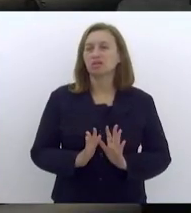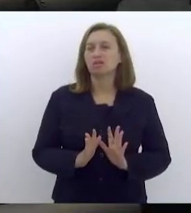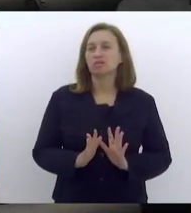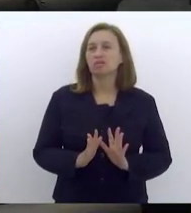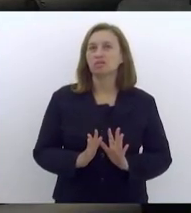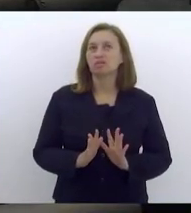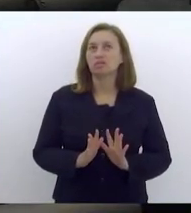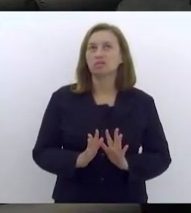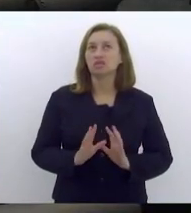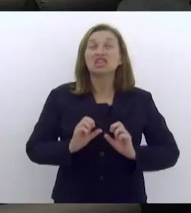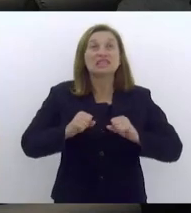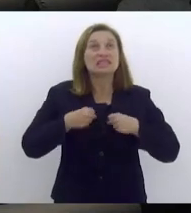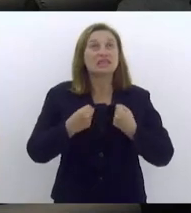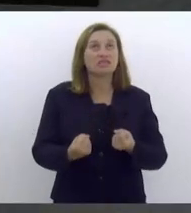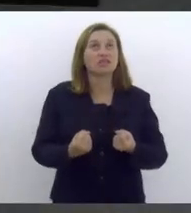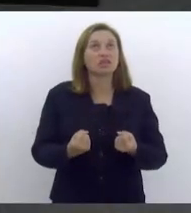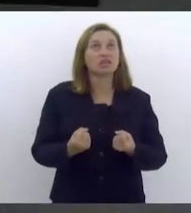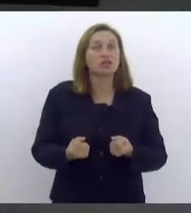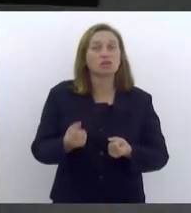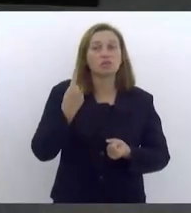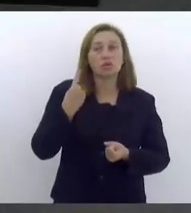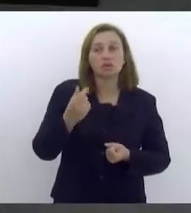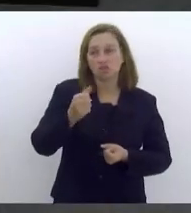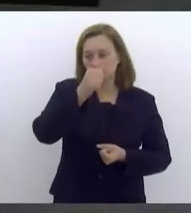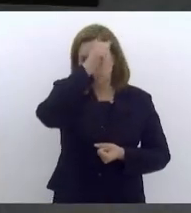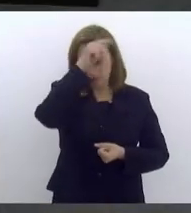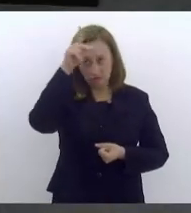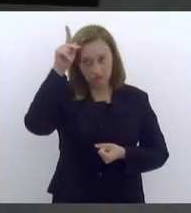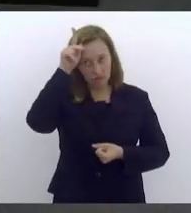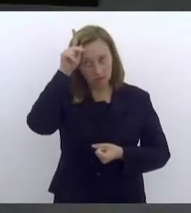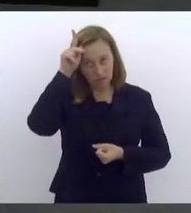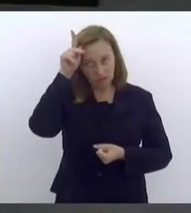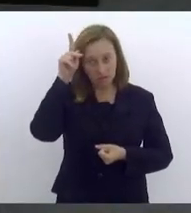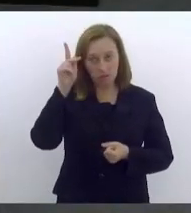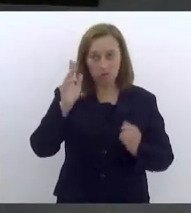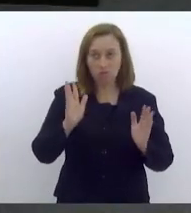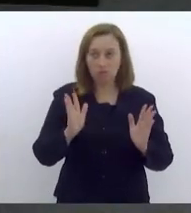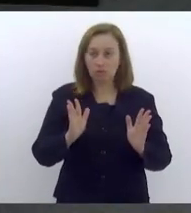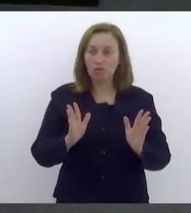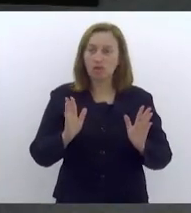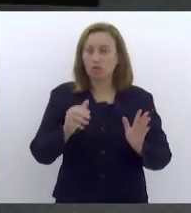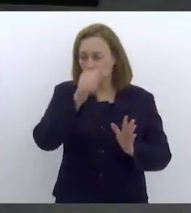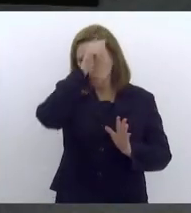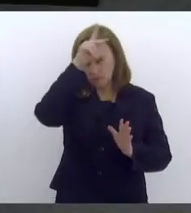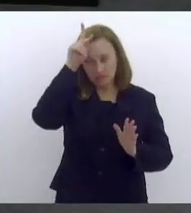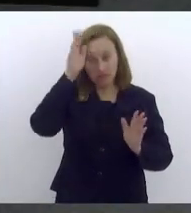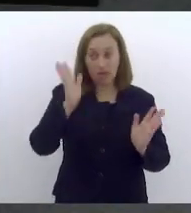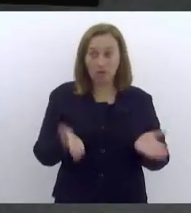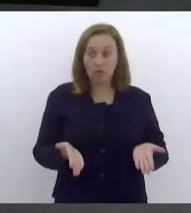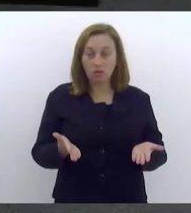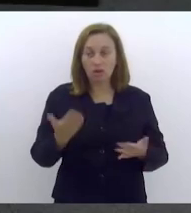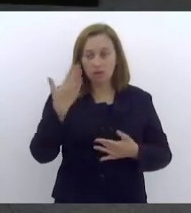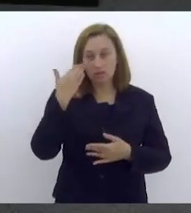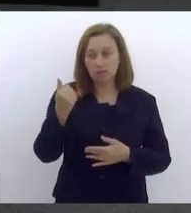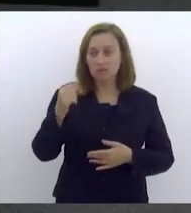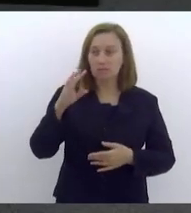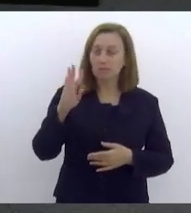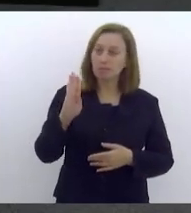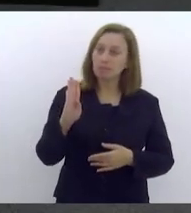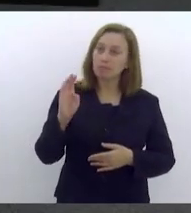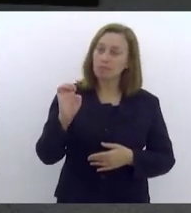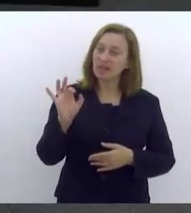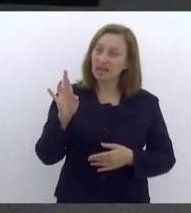de defesa do ex-prefeito ou do atual prefeito, apesar de eu conseguir distinguir muito bem os dois. Na minha opinião, Bernardo Rossi foi o pior prefeito da